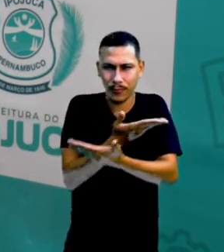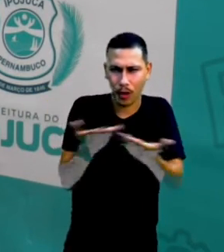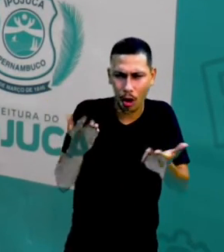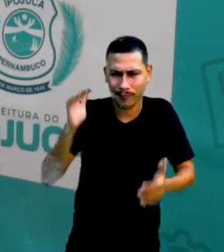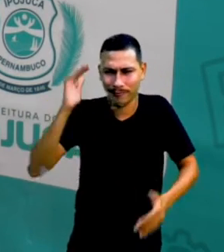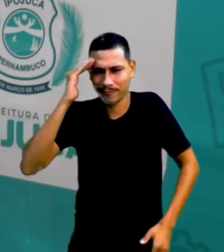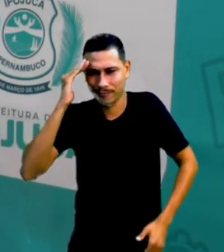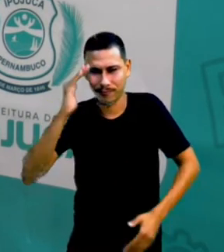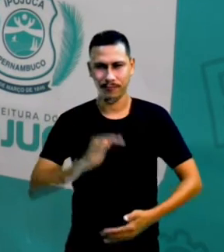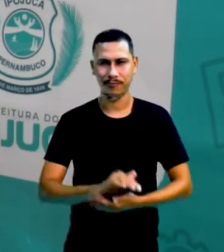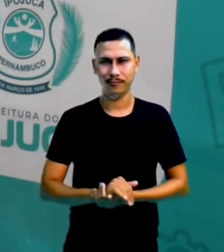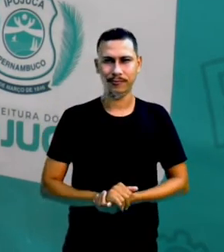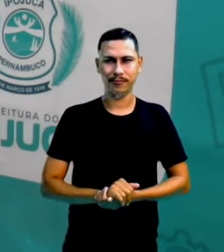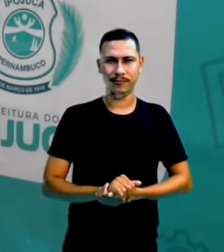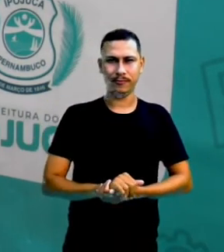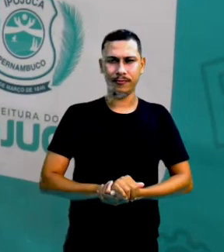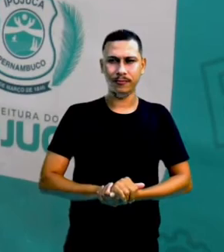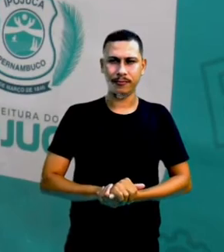esse entendimento.